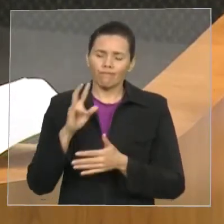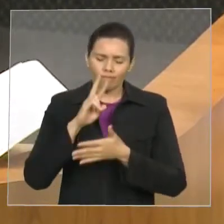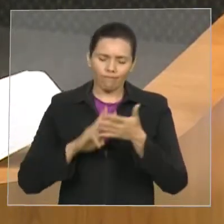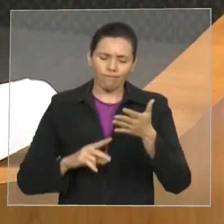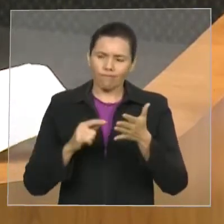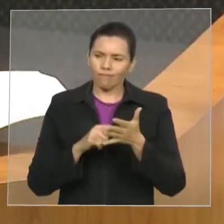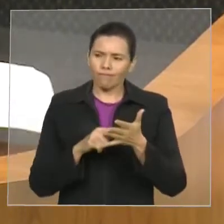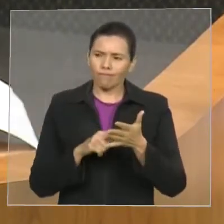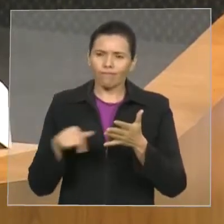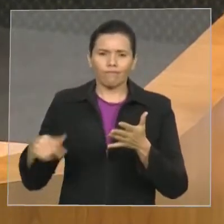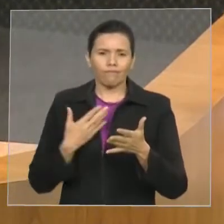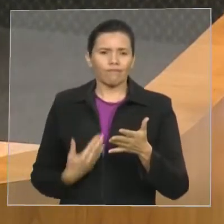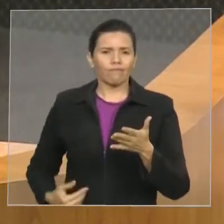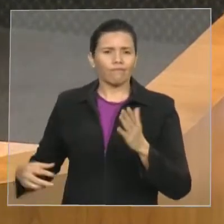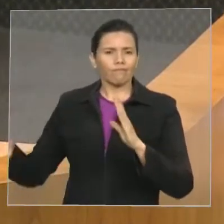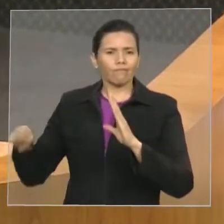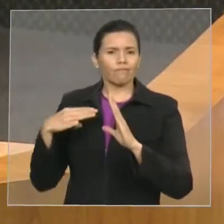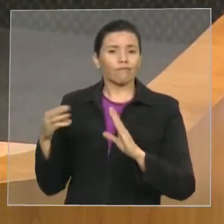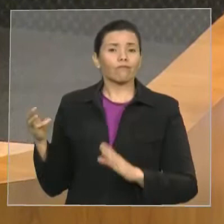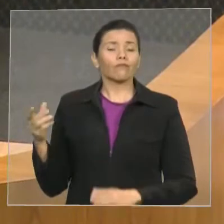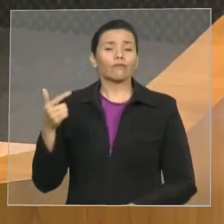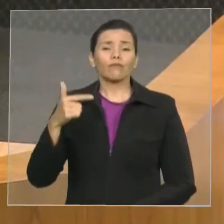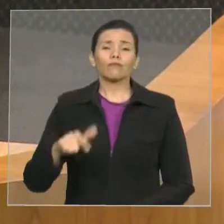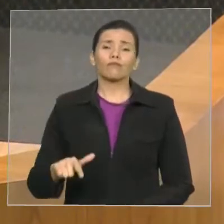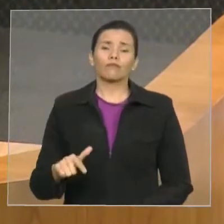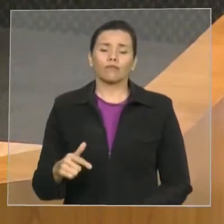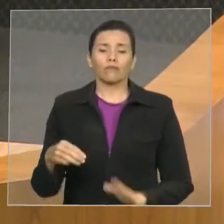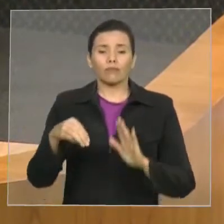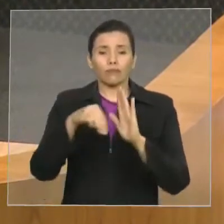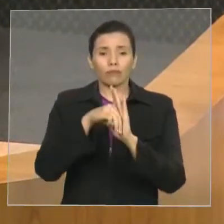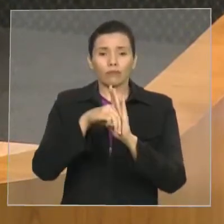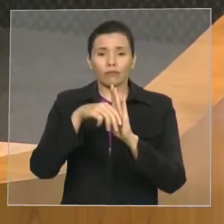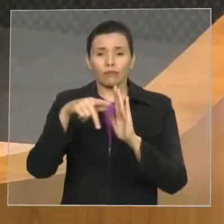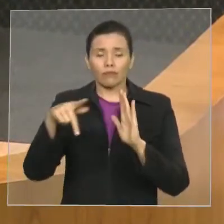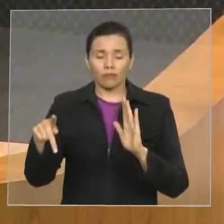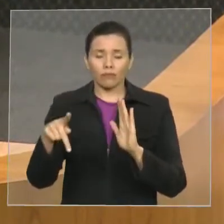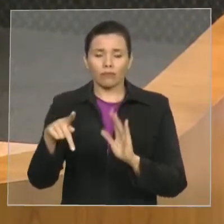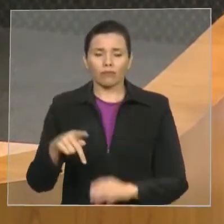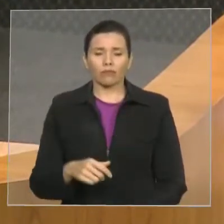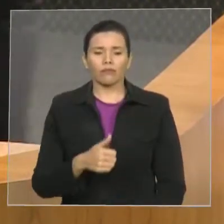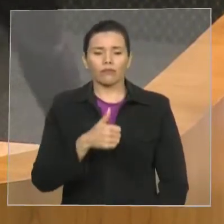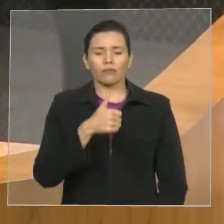matéria encaminhada pelo governador do Estado. É a medida provisória número